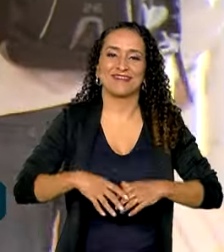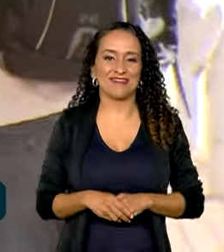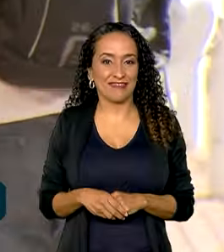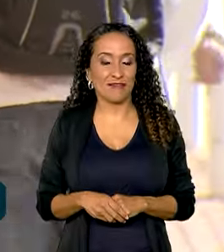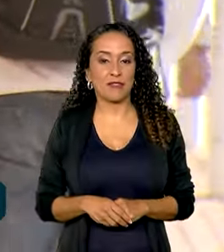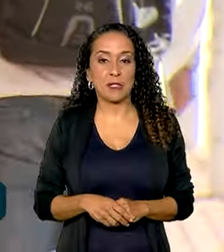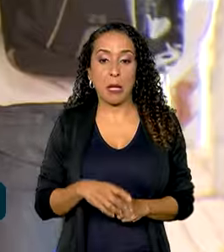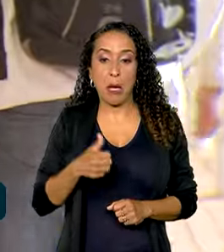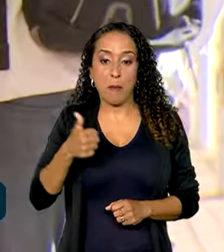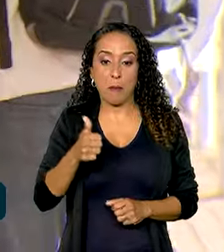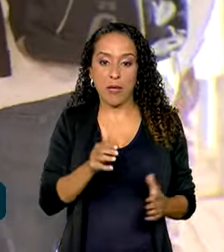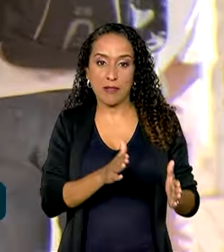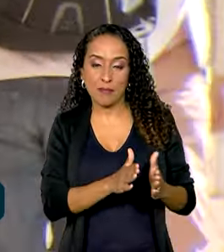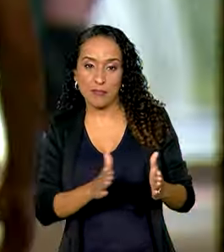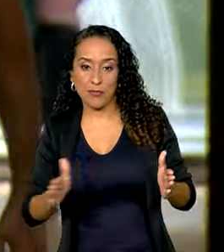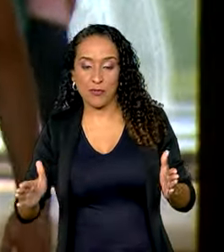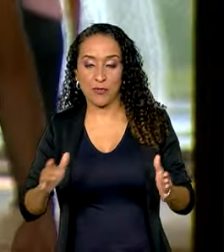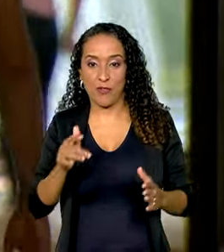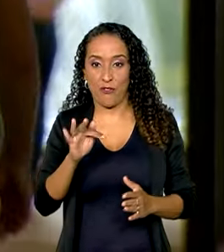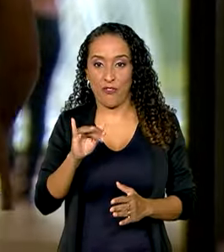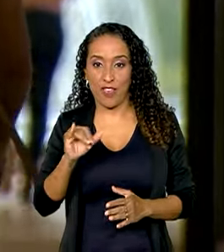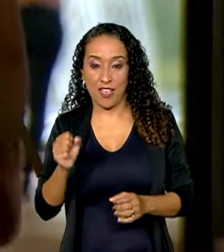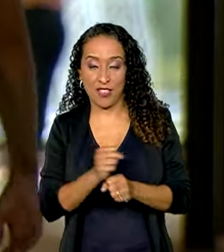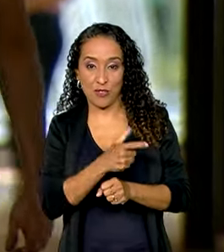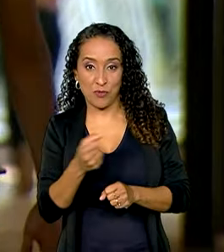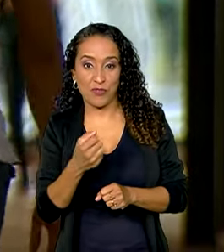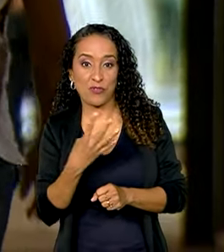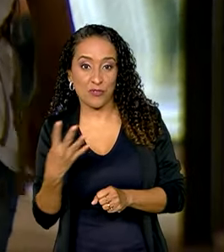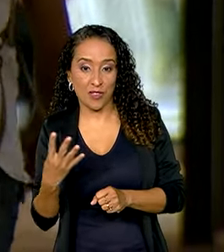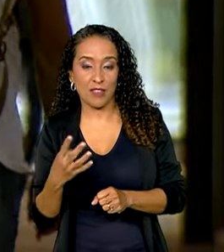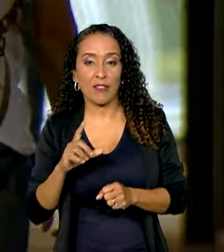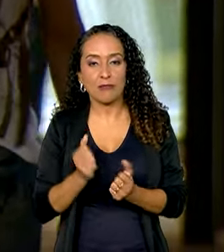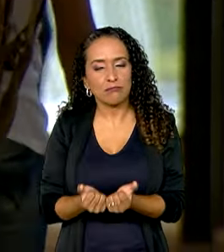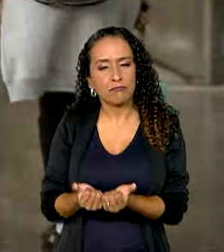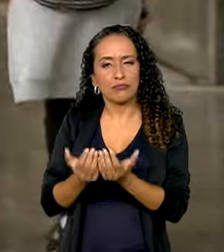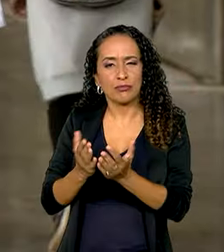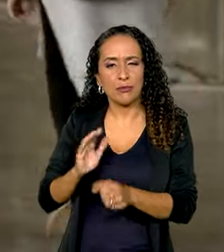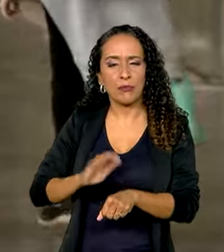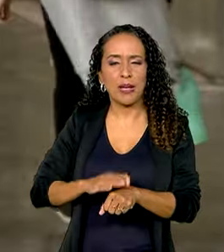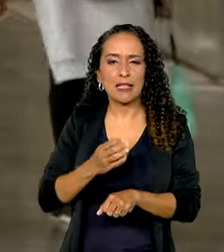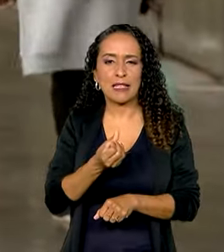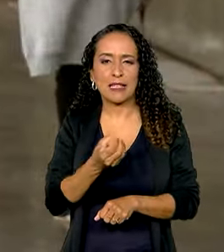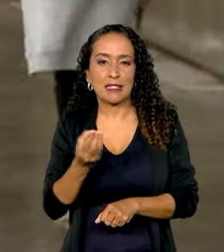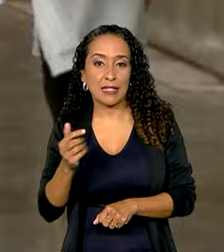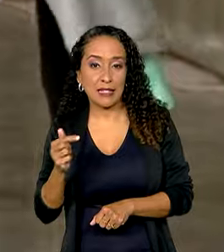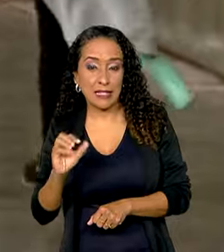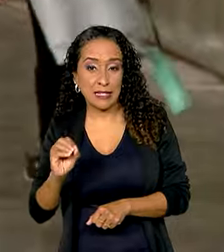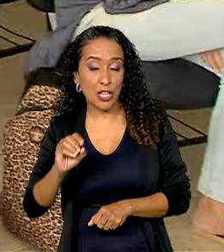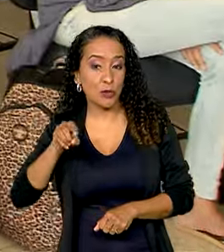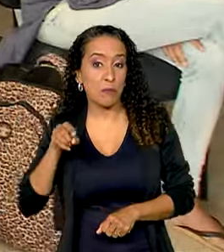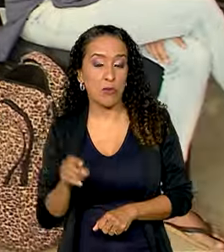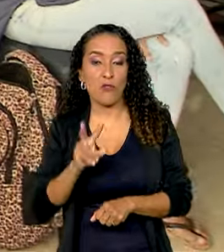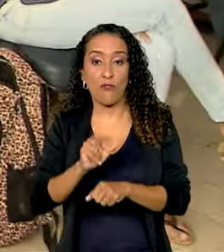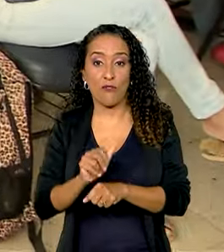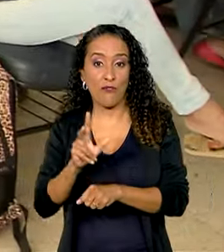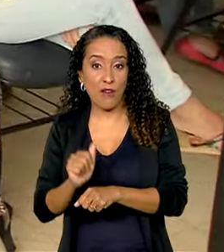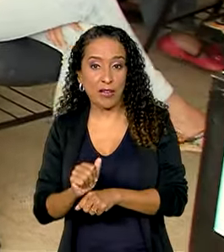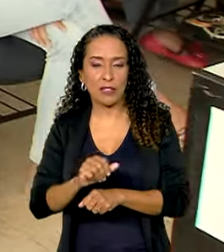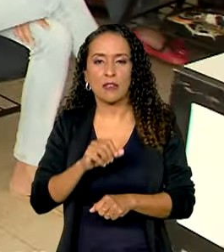Nesta primeira edição do FIES 2024, são ofertadas mais de 67 mil vagas